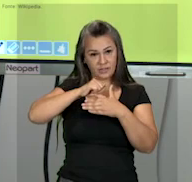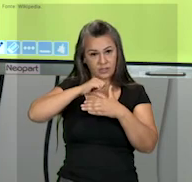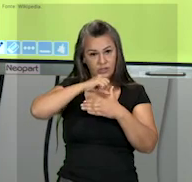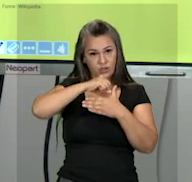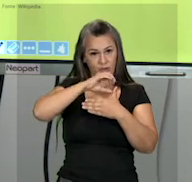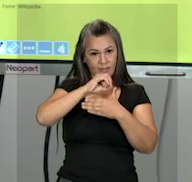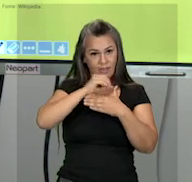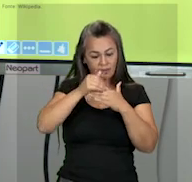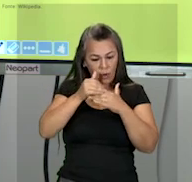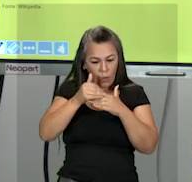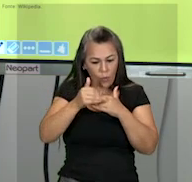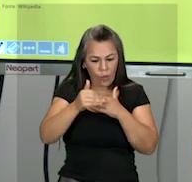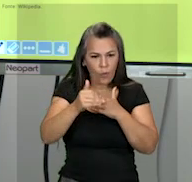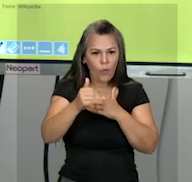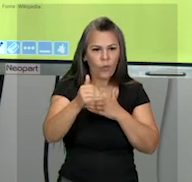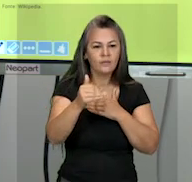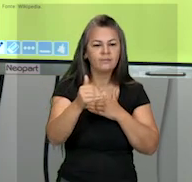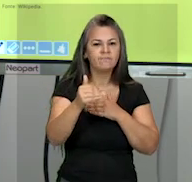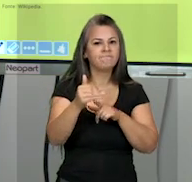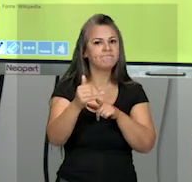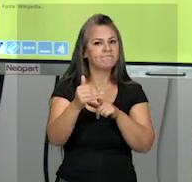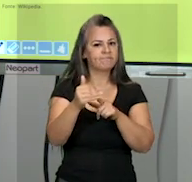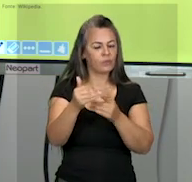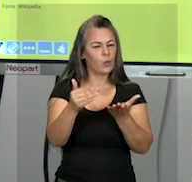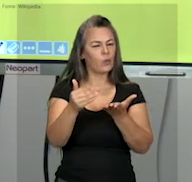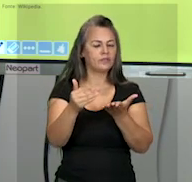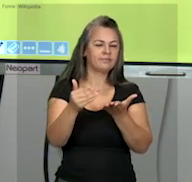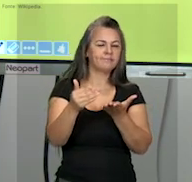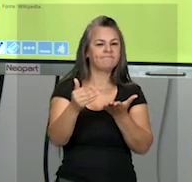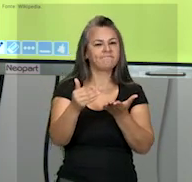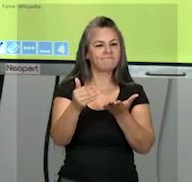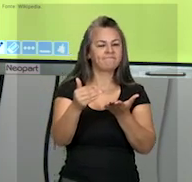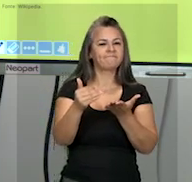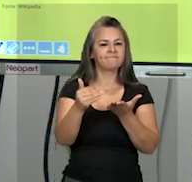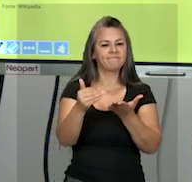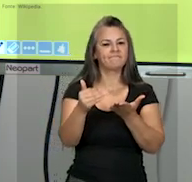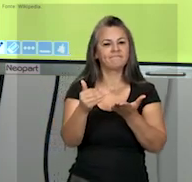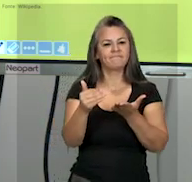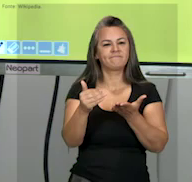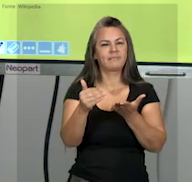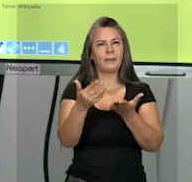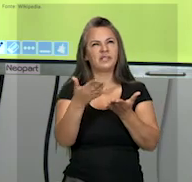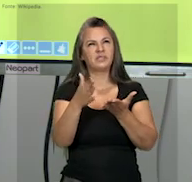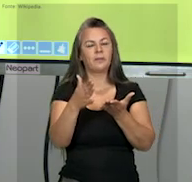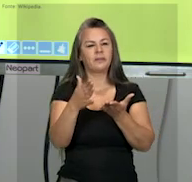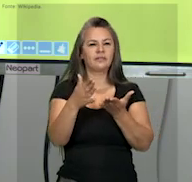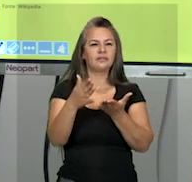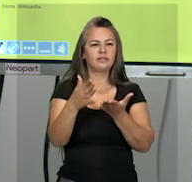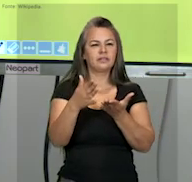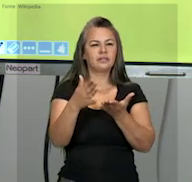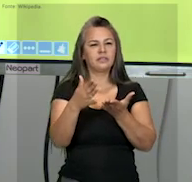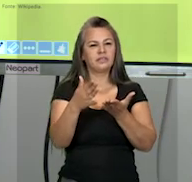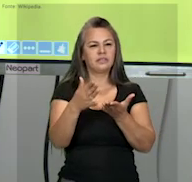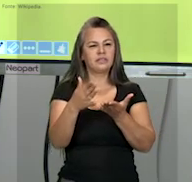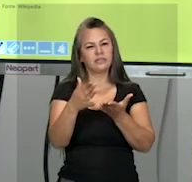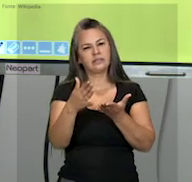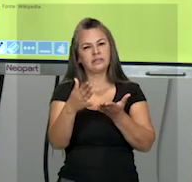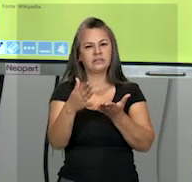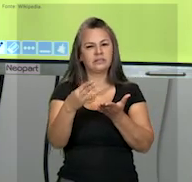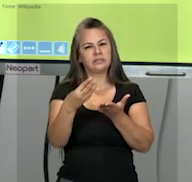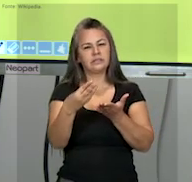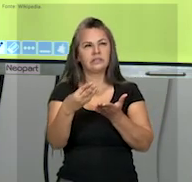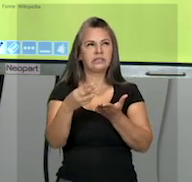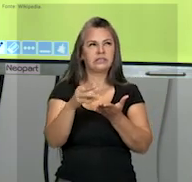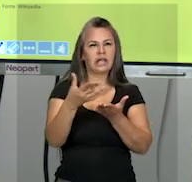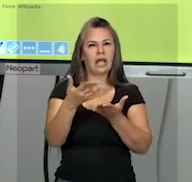nascer na década de 80 na Coreia, que hoje, principalmente Coreia, né? Hoje vai ter cerca de 30 e poucos anos,